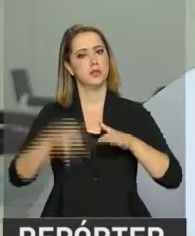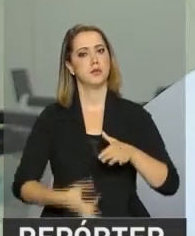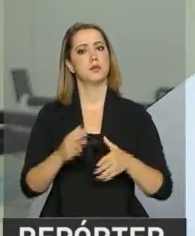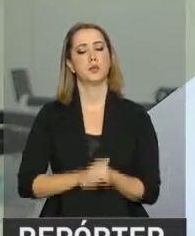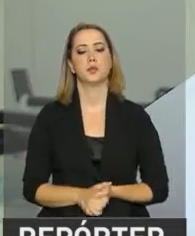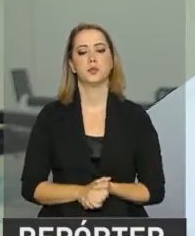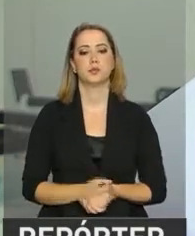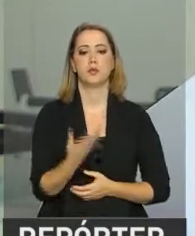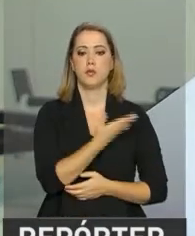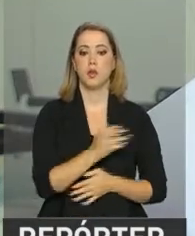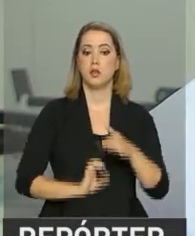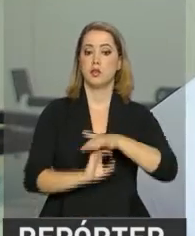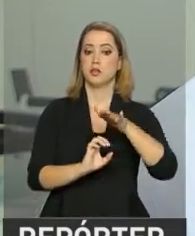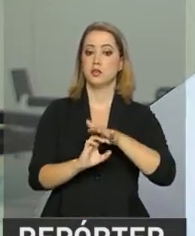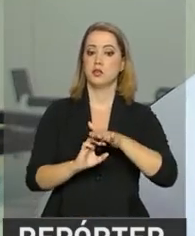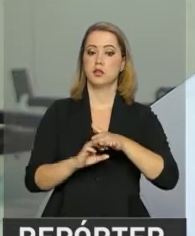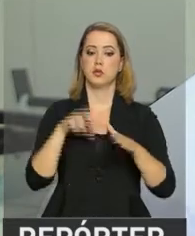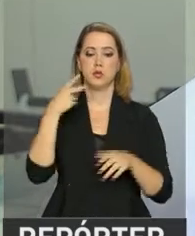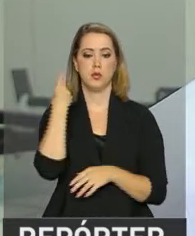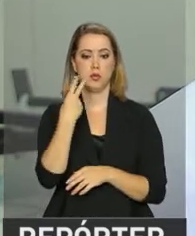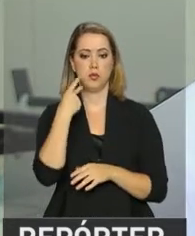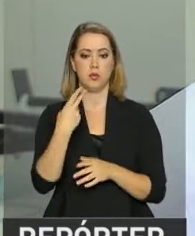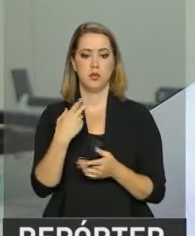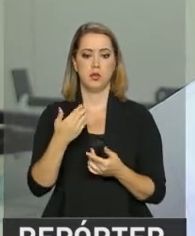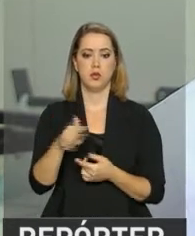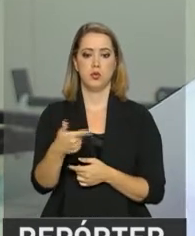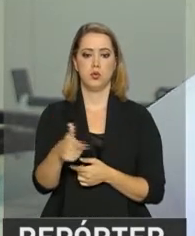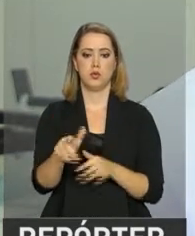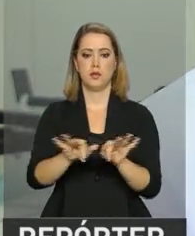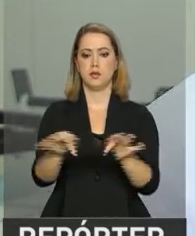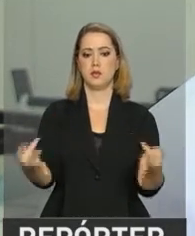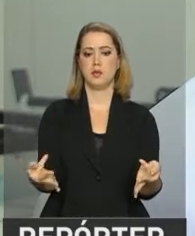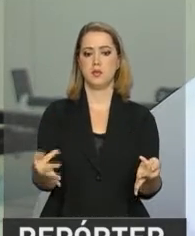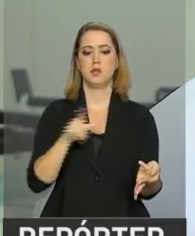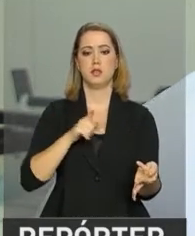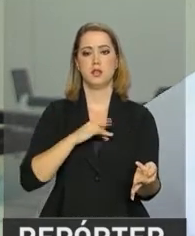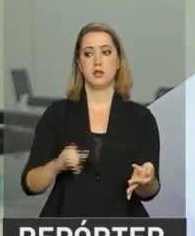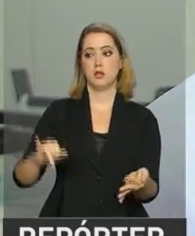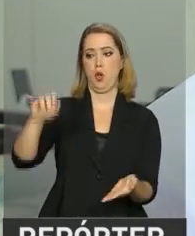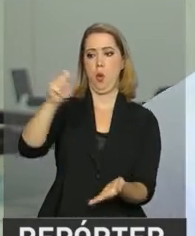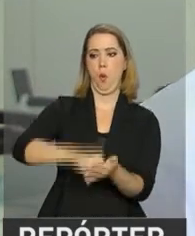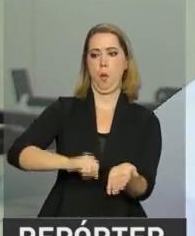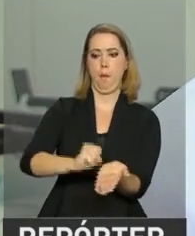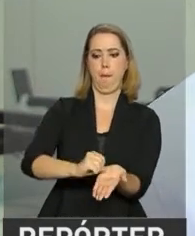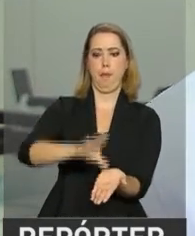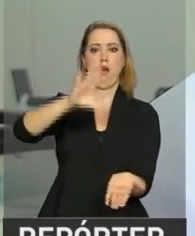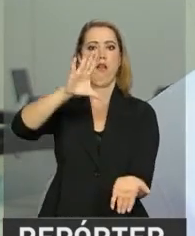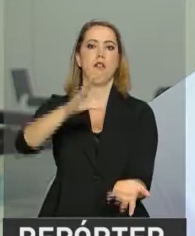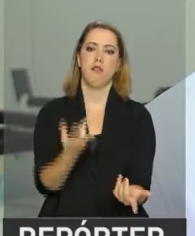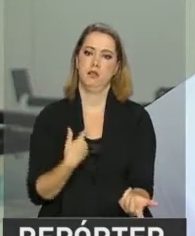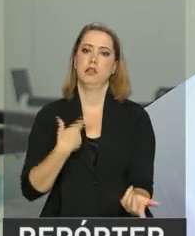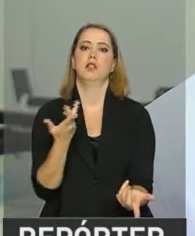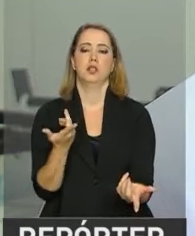se às vezes fosse enquadrada como uma empresa normal sem a o simples nacional teriam uma carga muito maior que isso agregaria